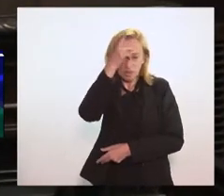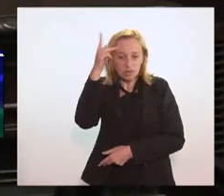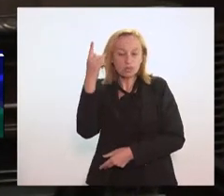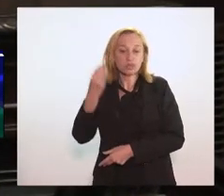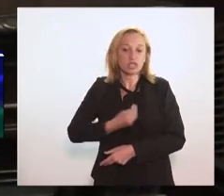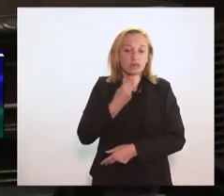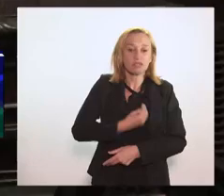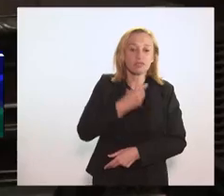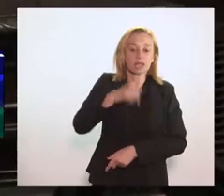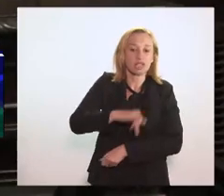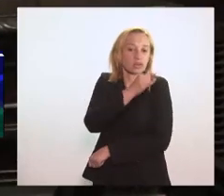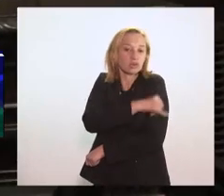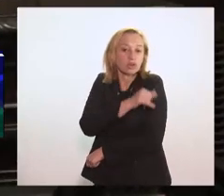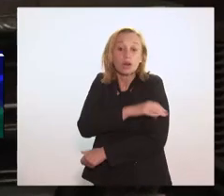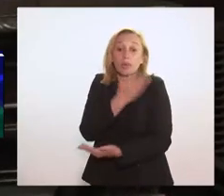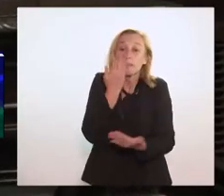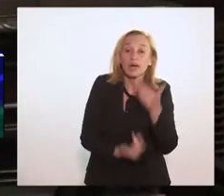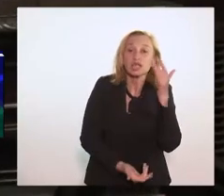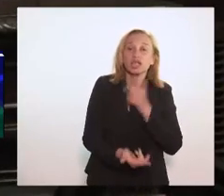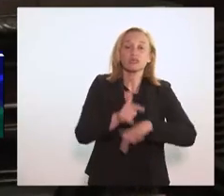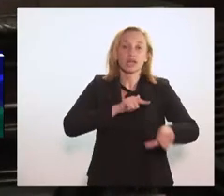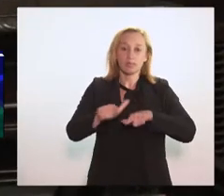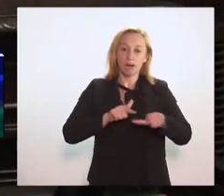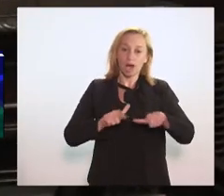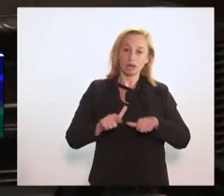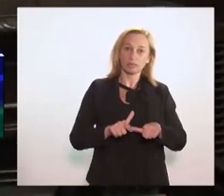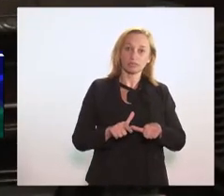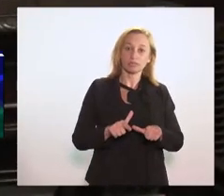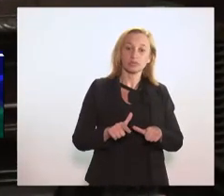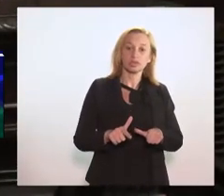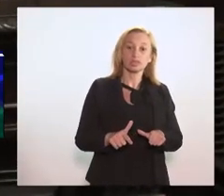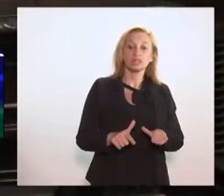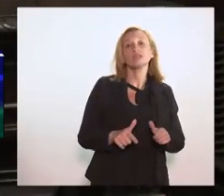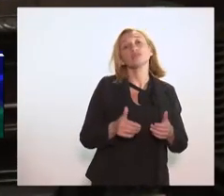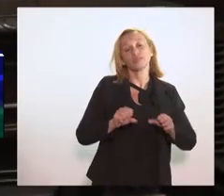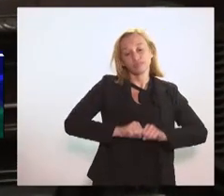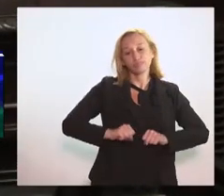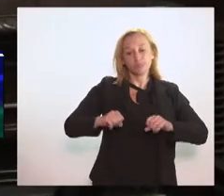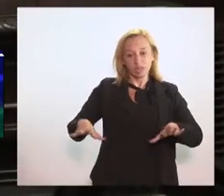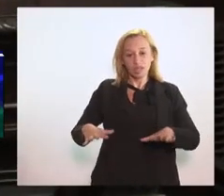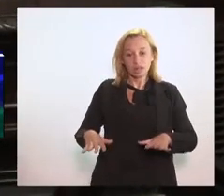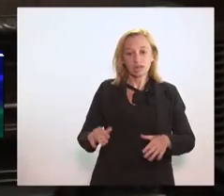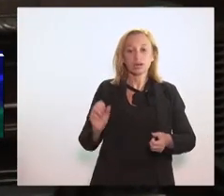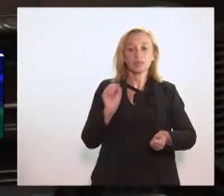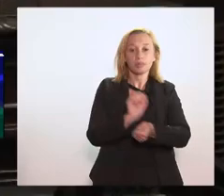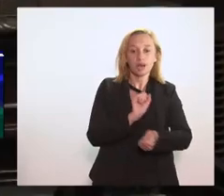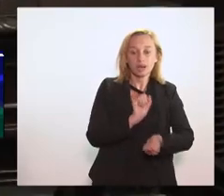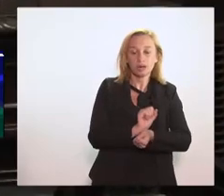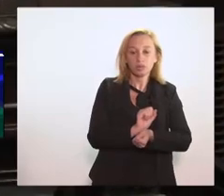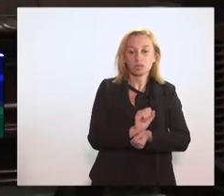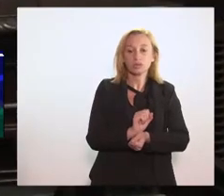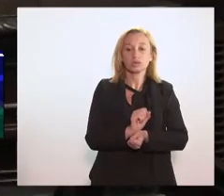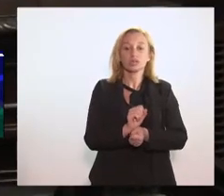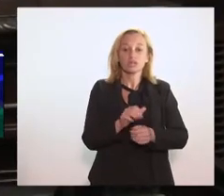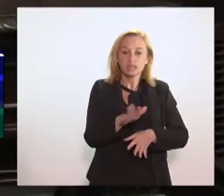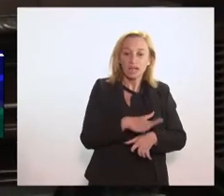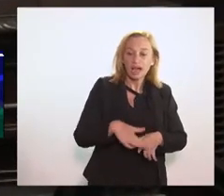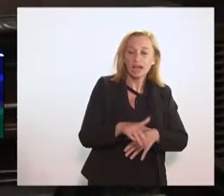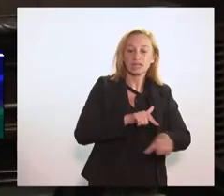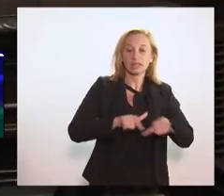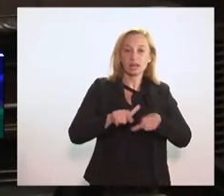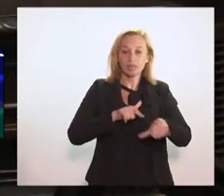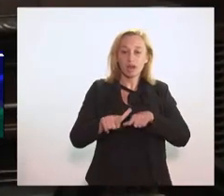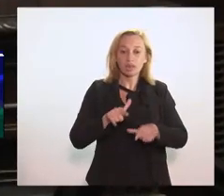de fluminenses perderam seus empregos, sobretudo na pandemia, com a paralisação dos setores produtivos, com a perda